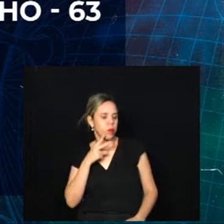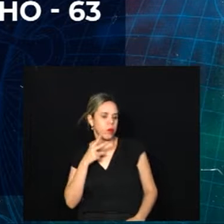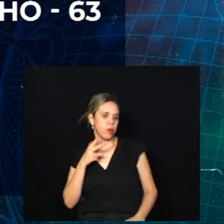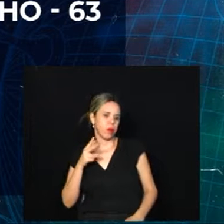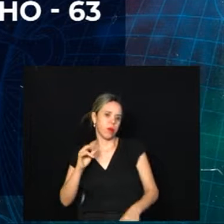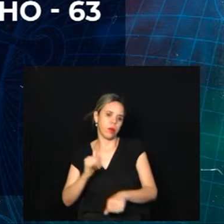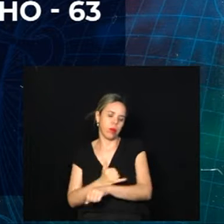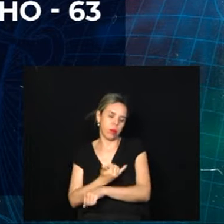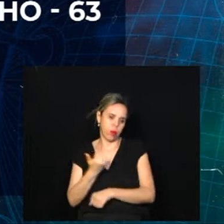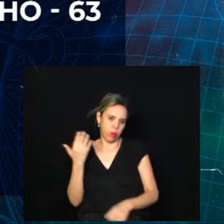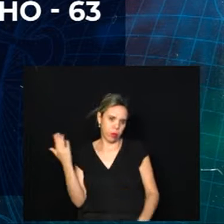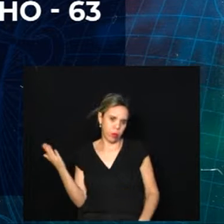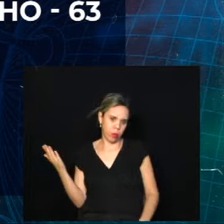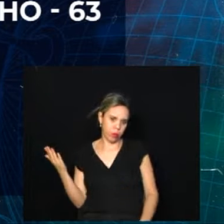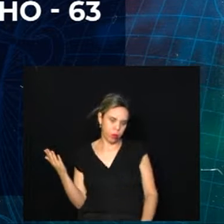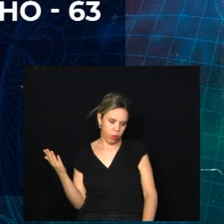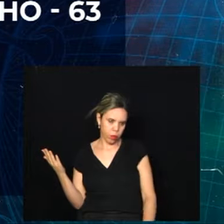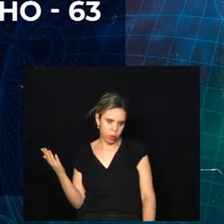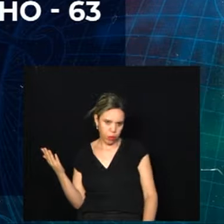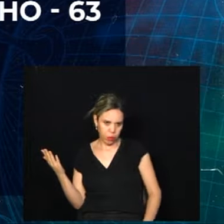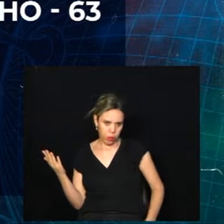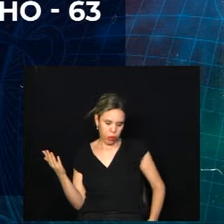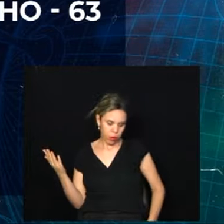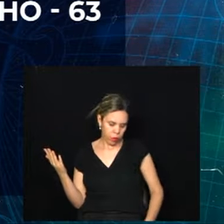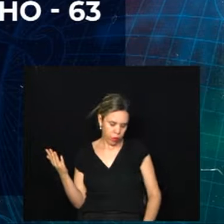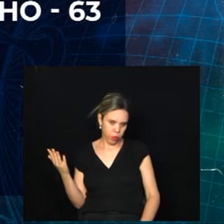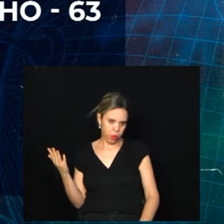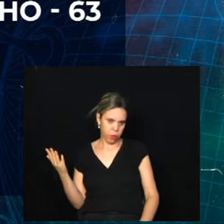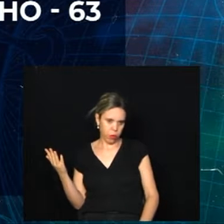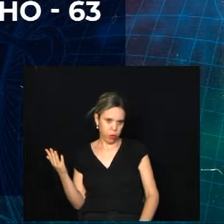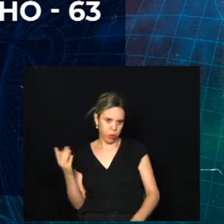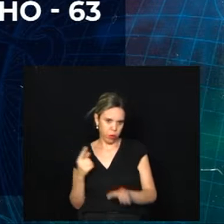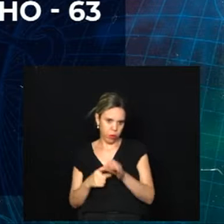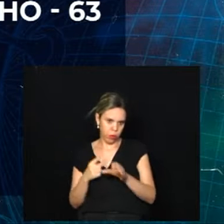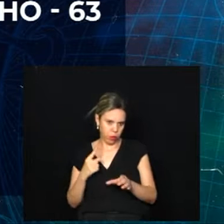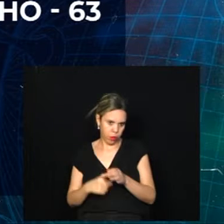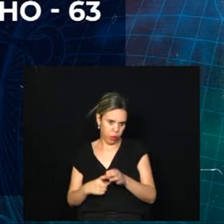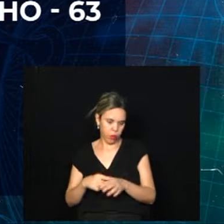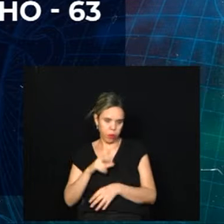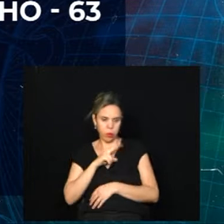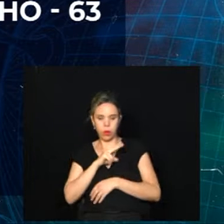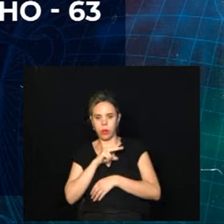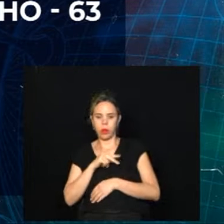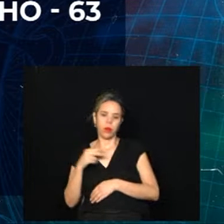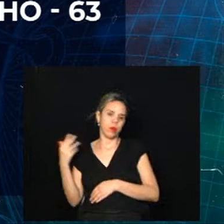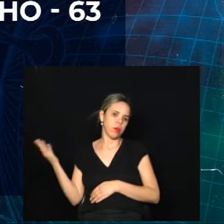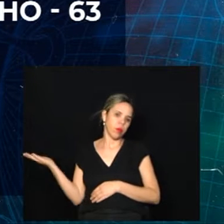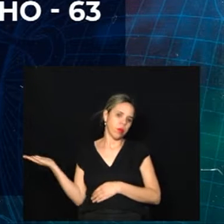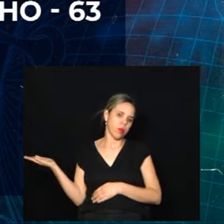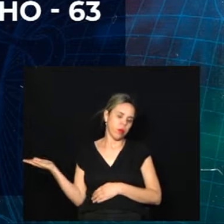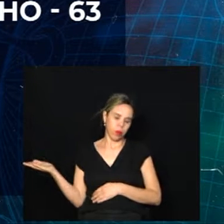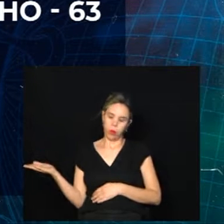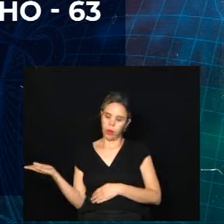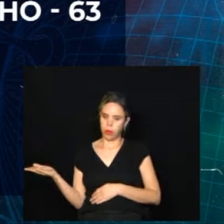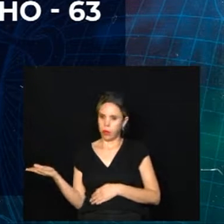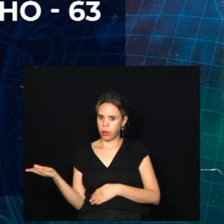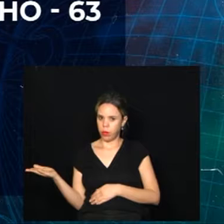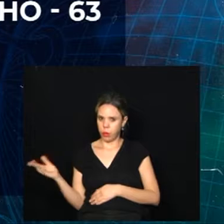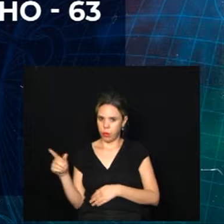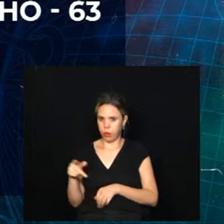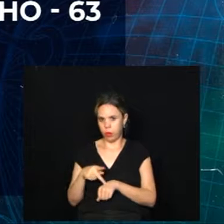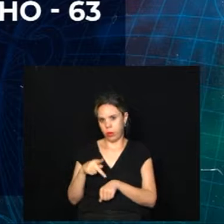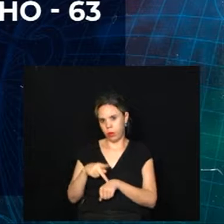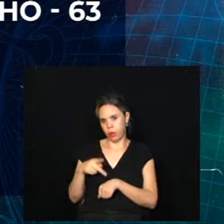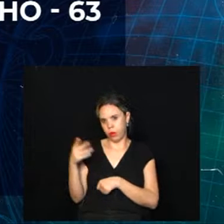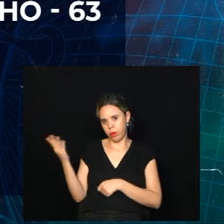207. Jaguariúna, com 187. Cosmópolis, 170. Artur Nogueira, 143.